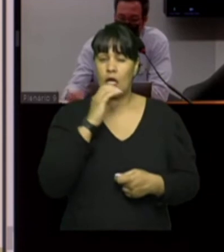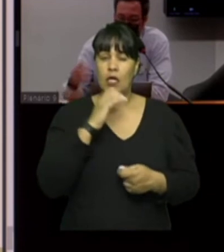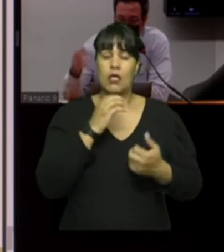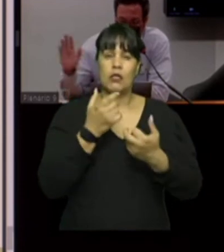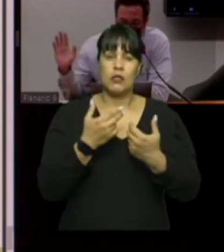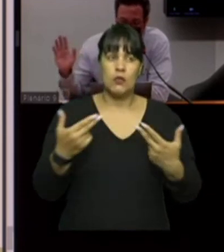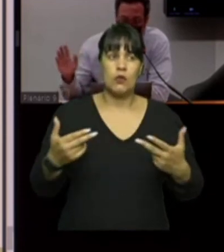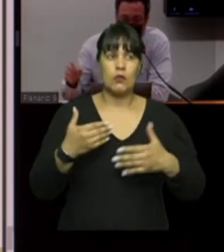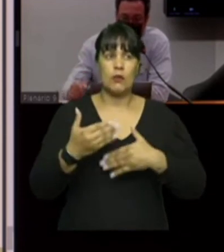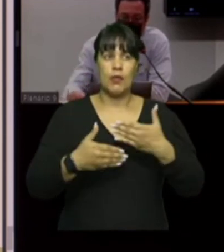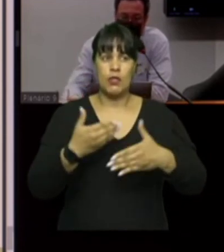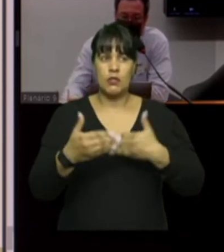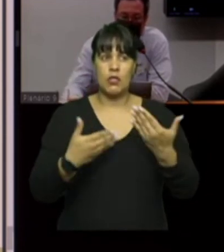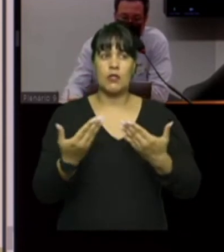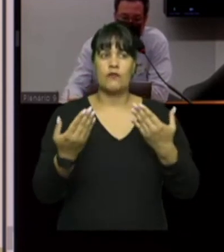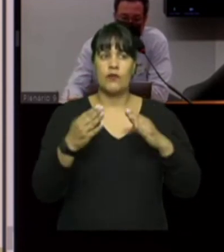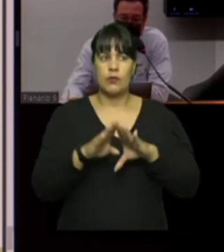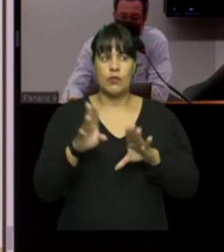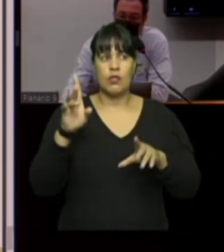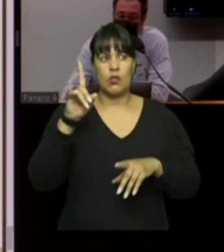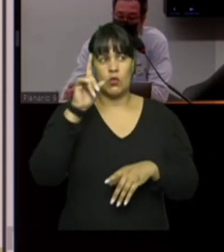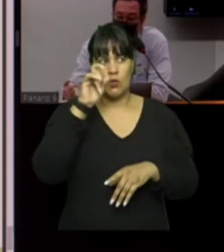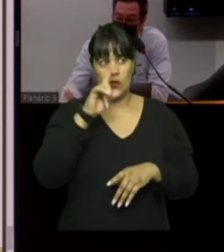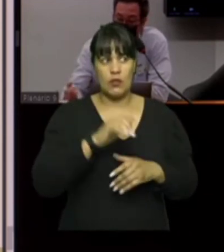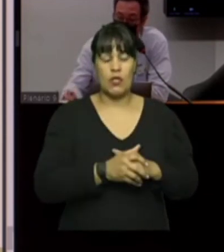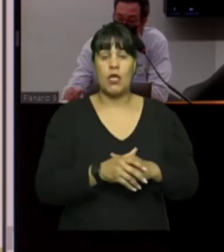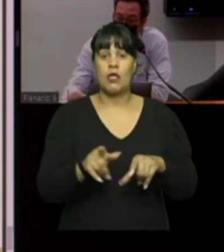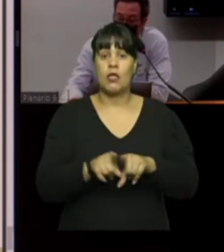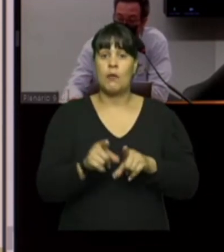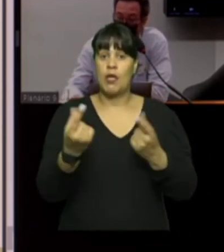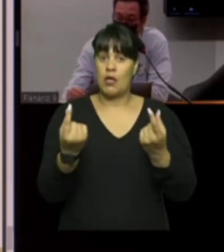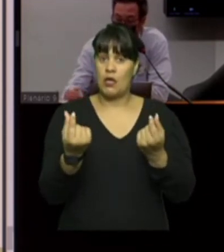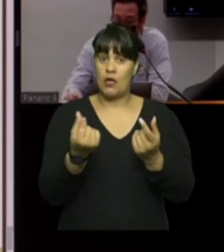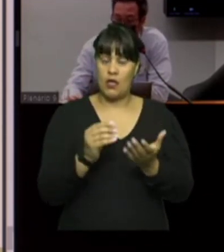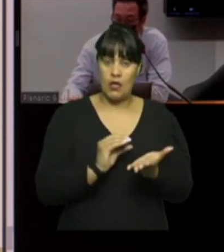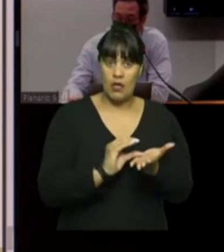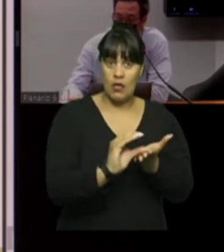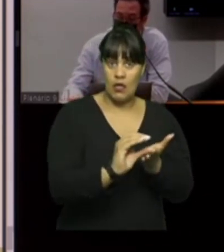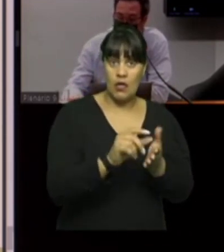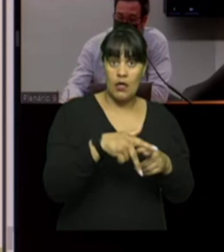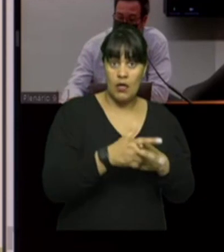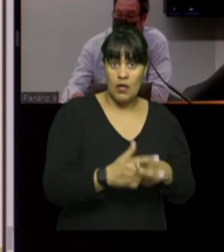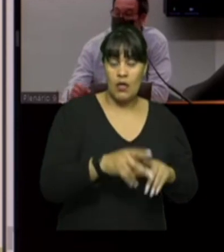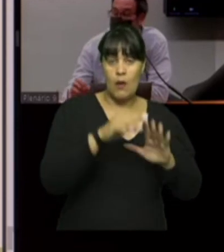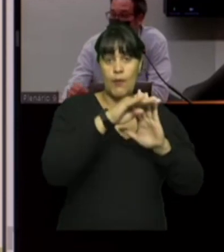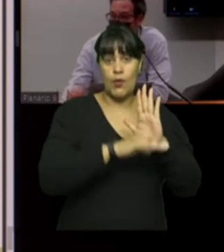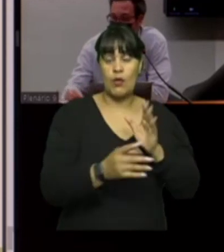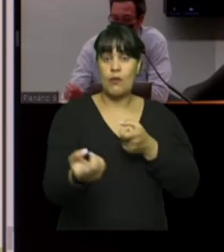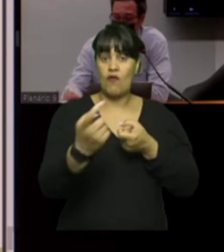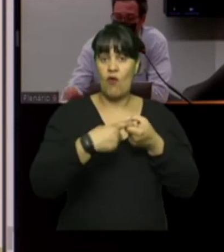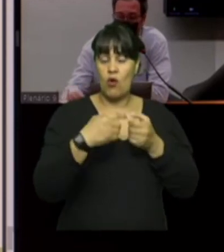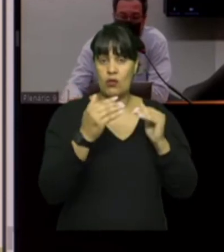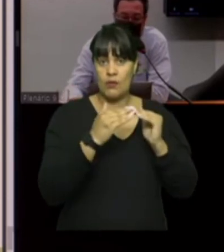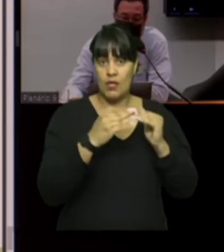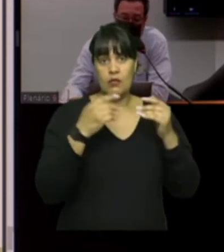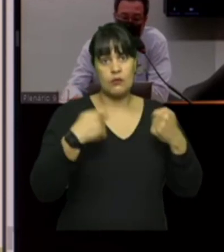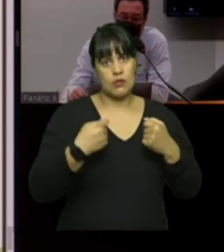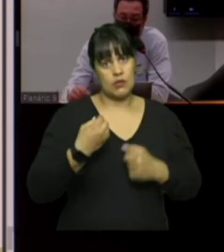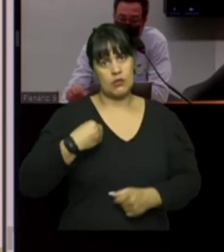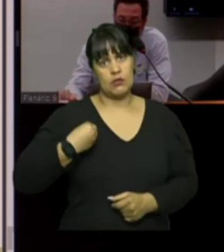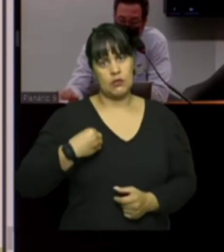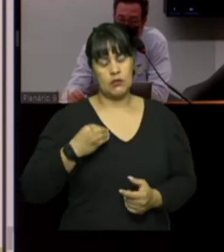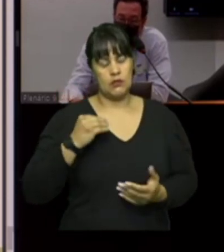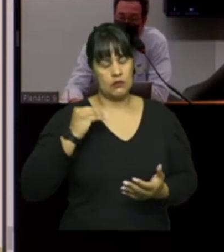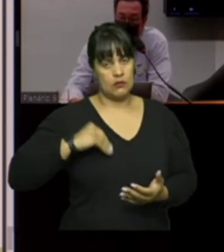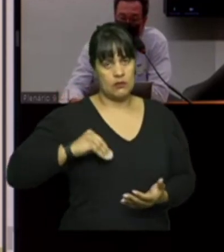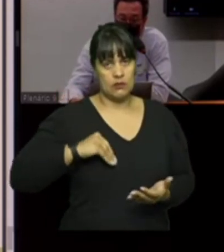suspendida, né, até com revogação de portaria. Reajuste do auxílio do programa de volta para casa em pelo menos R$ 600,